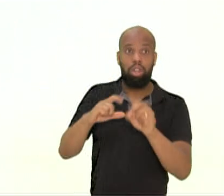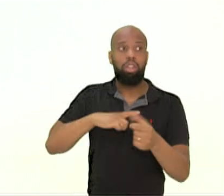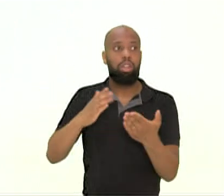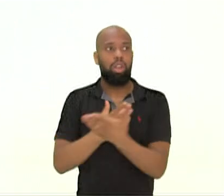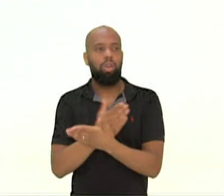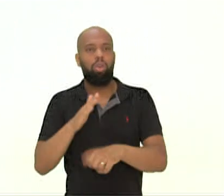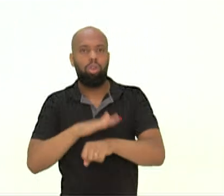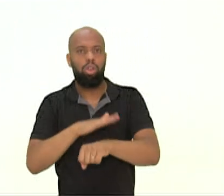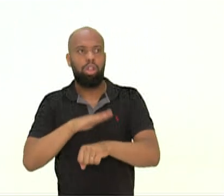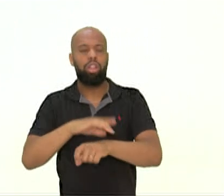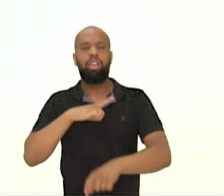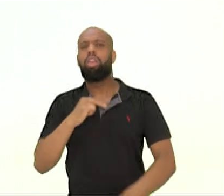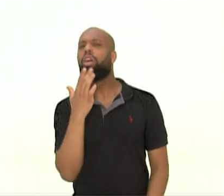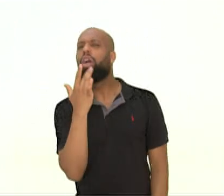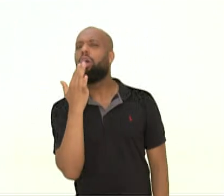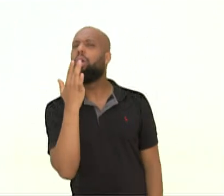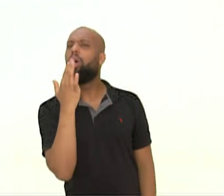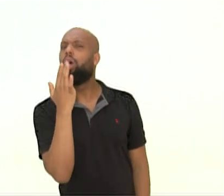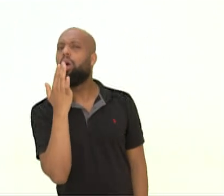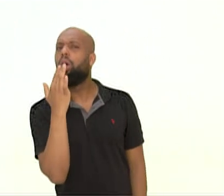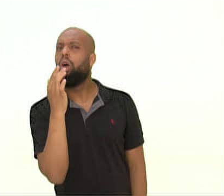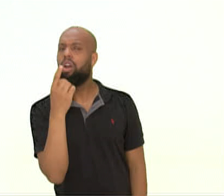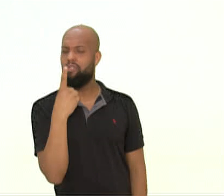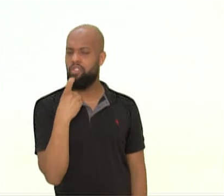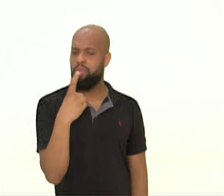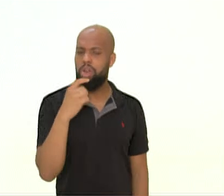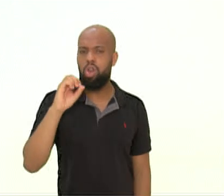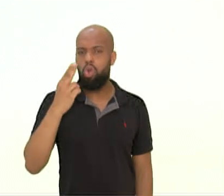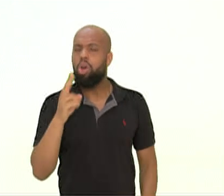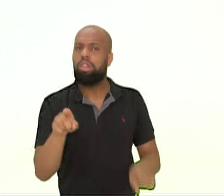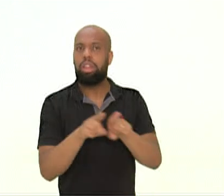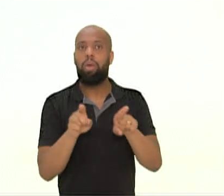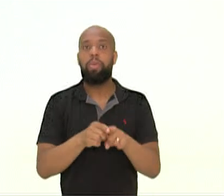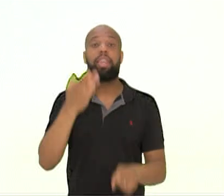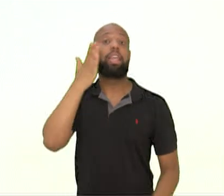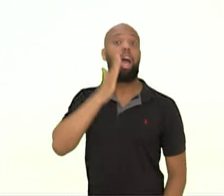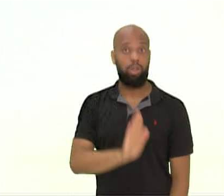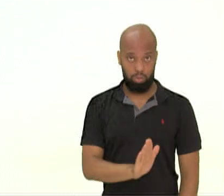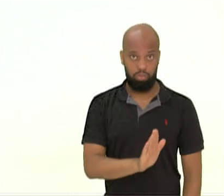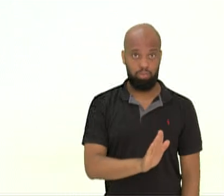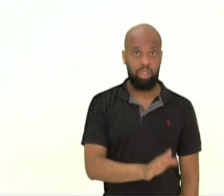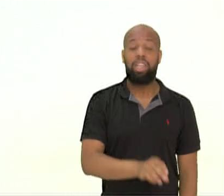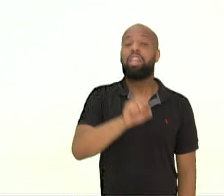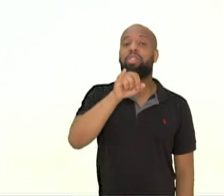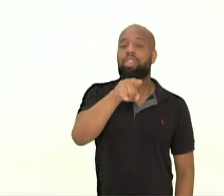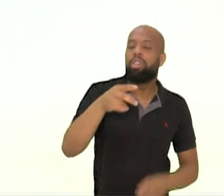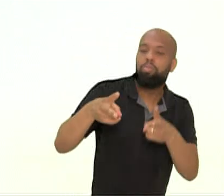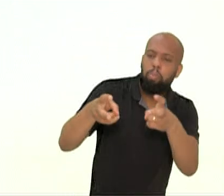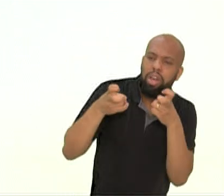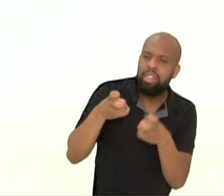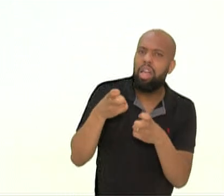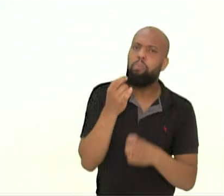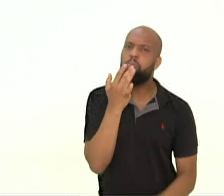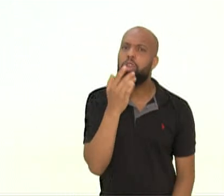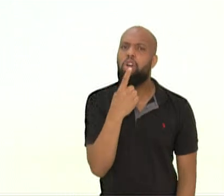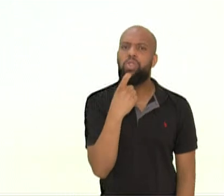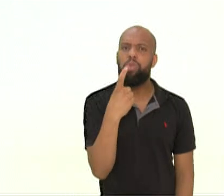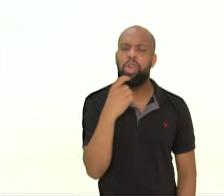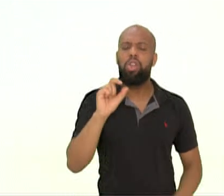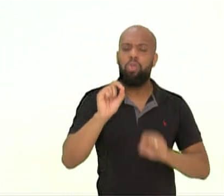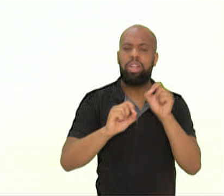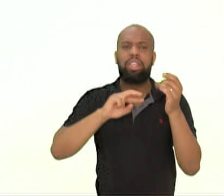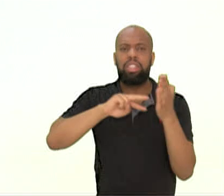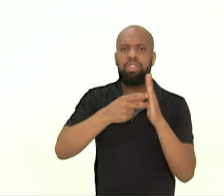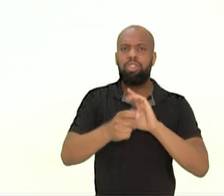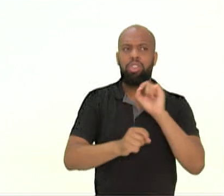ela pode ficar com uma tonalidade mais puxada para o vermelho ou mais puxada para o azul. Quando você tem que ela está puxada para o vermelho, a gente